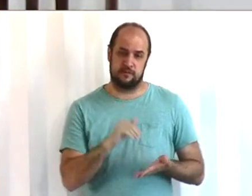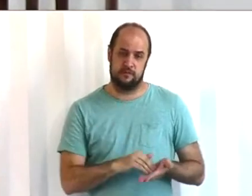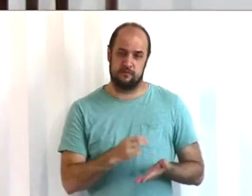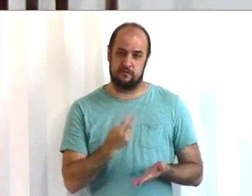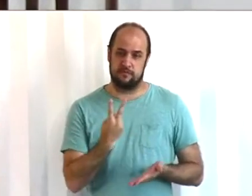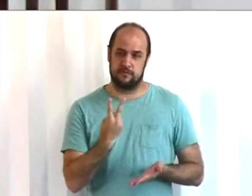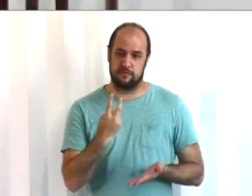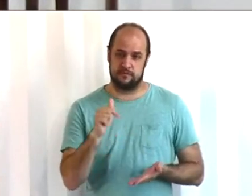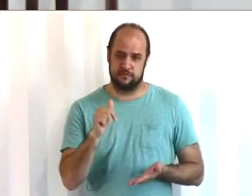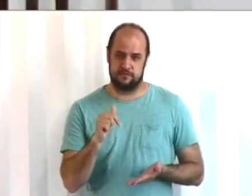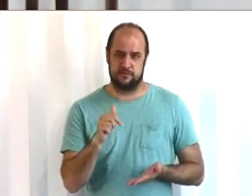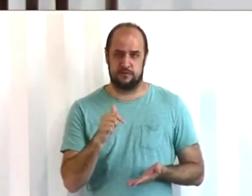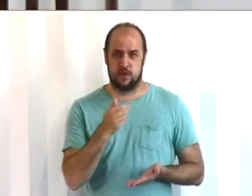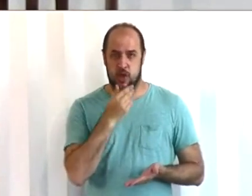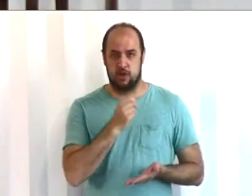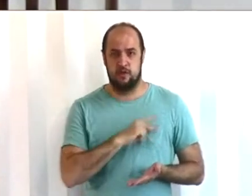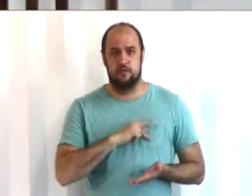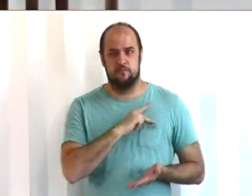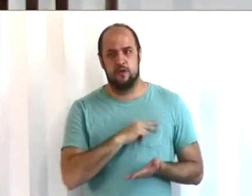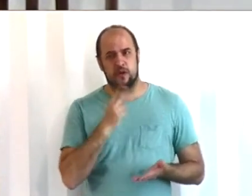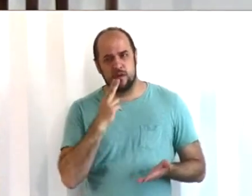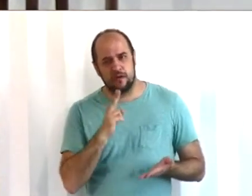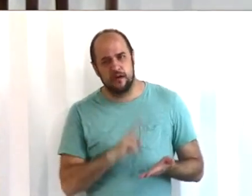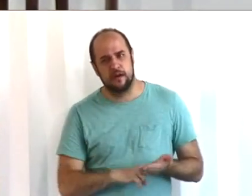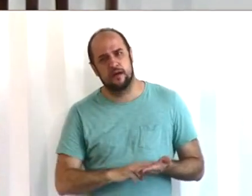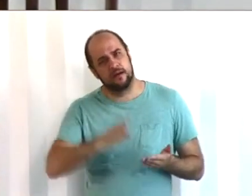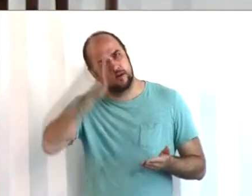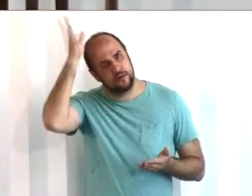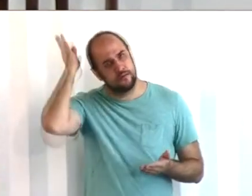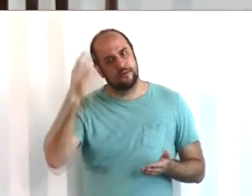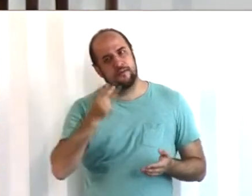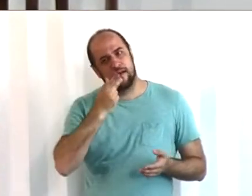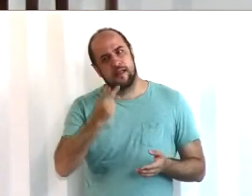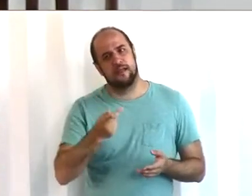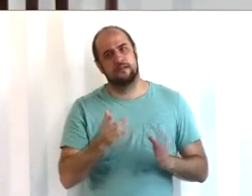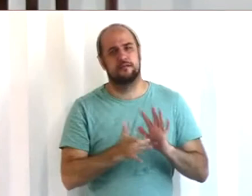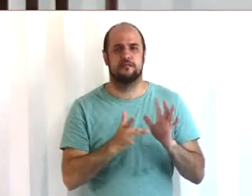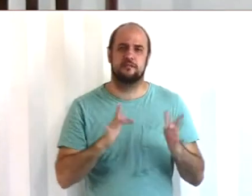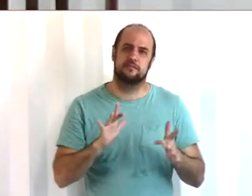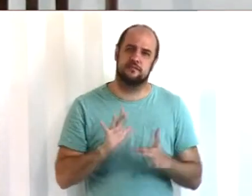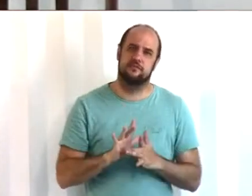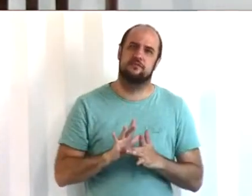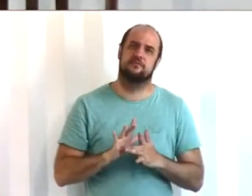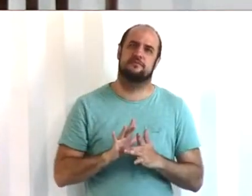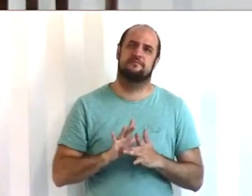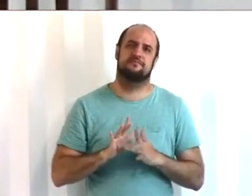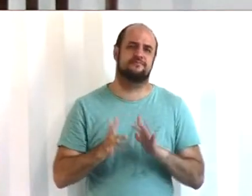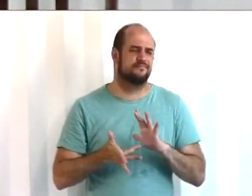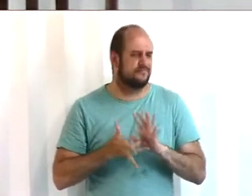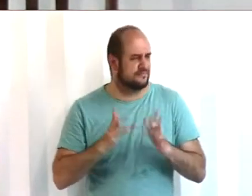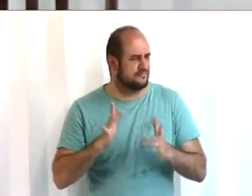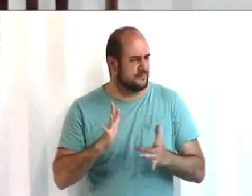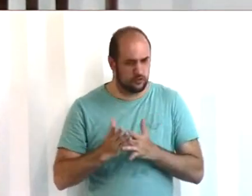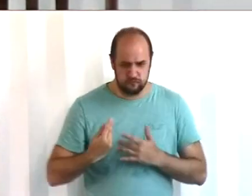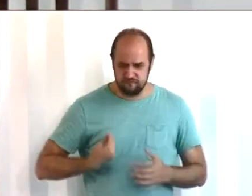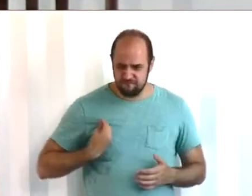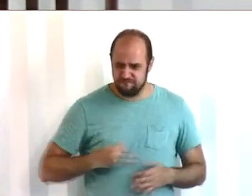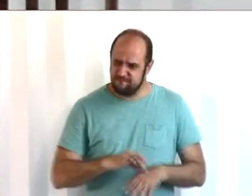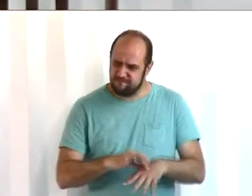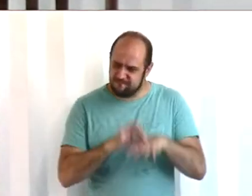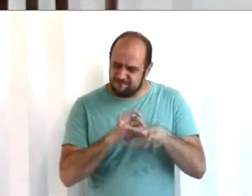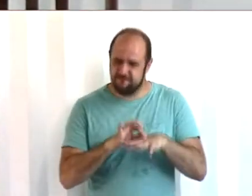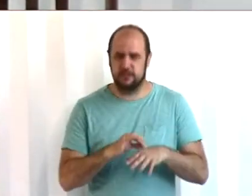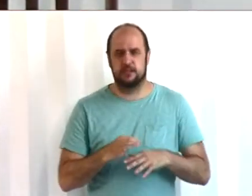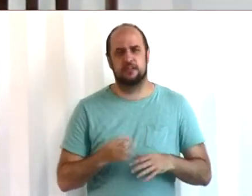quando Paulo termina a carta aos Romanos, Paulo fala deste Jesus, meus irmãos, o Jesus encarnado, o